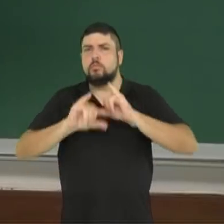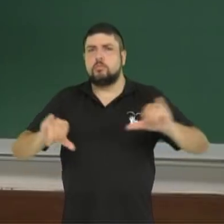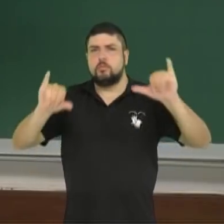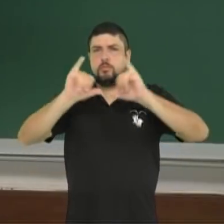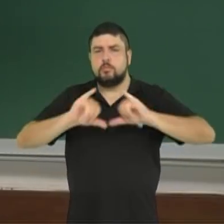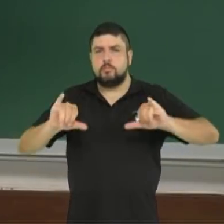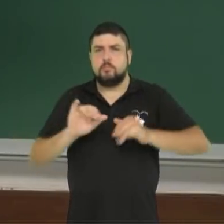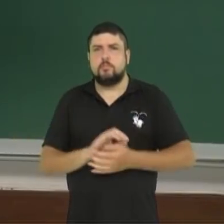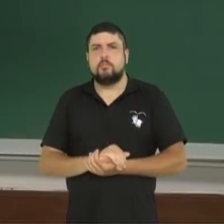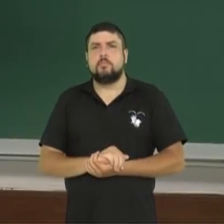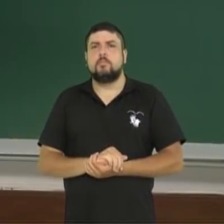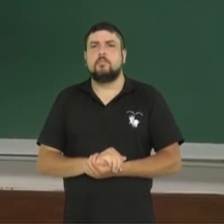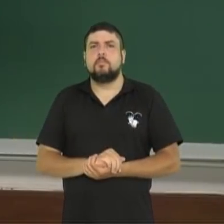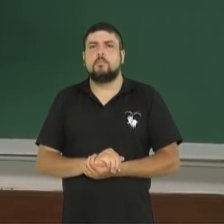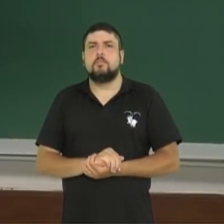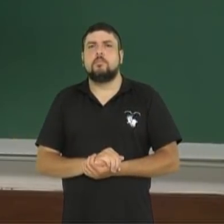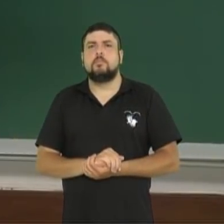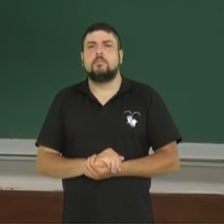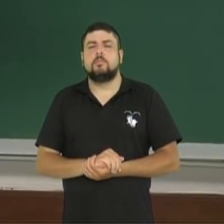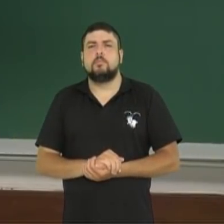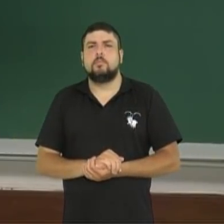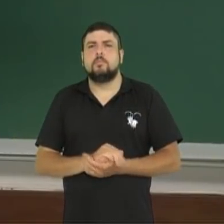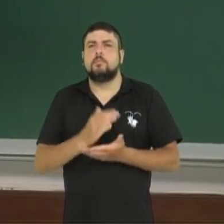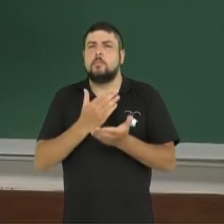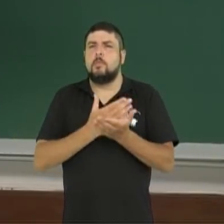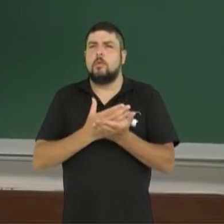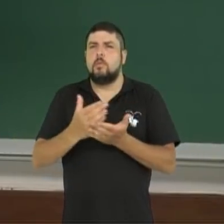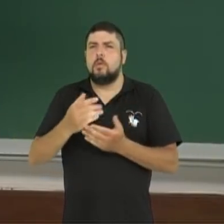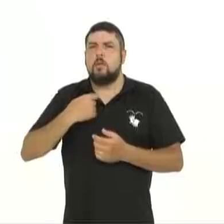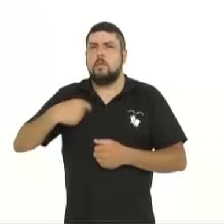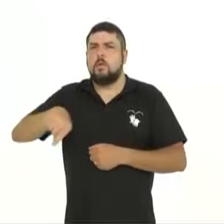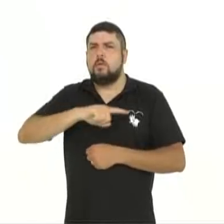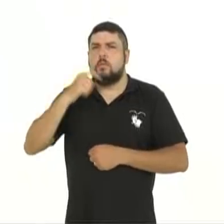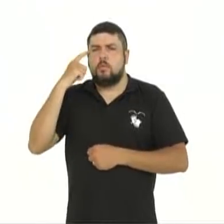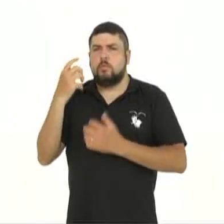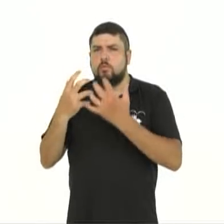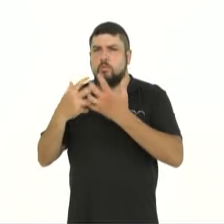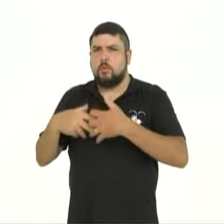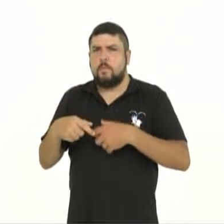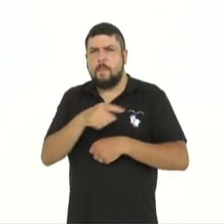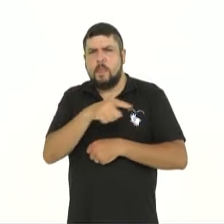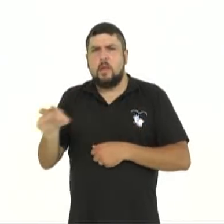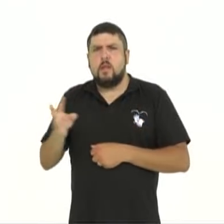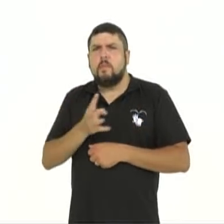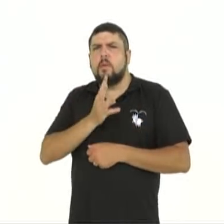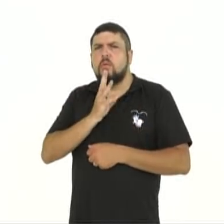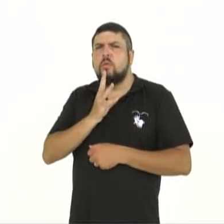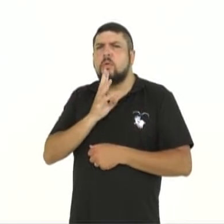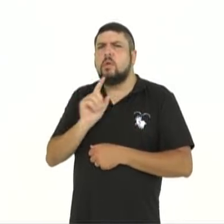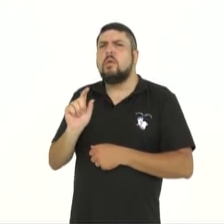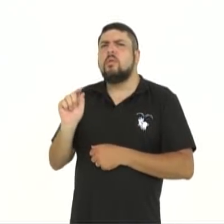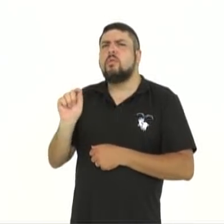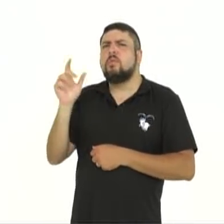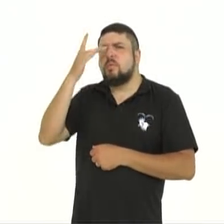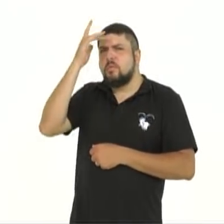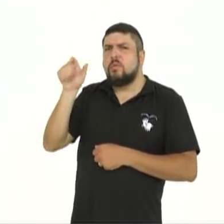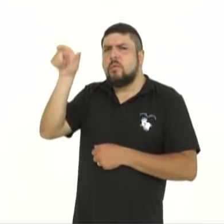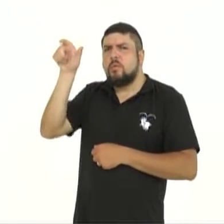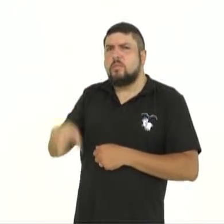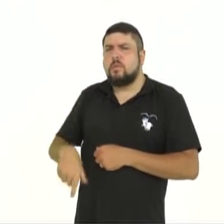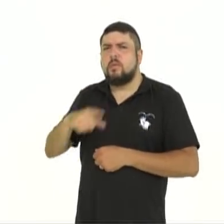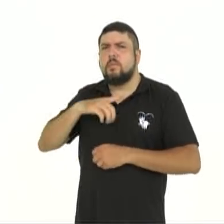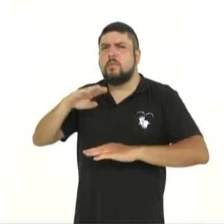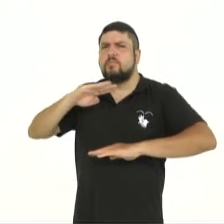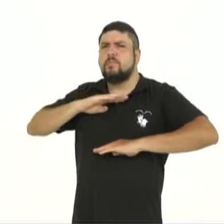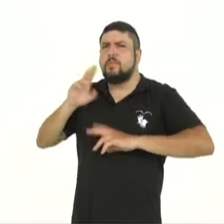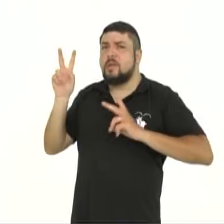textual. Começamos então? Vamos refletir. Vocês conhecem alguém nesta situação? Que situação?